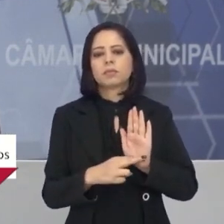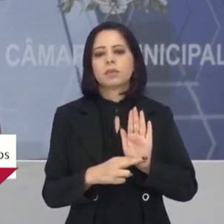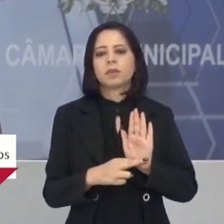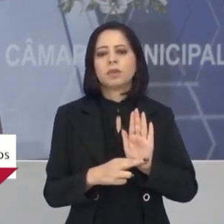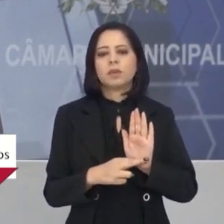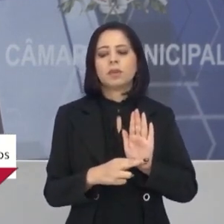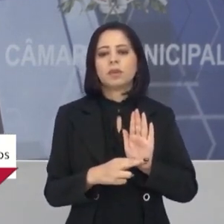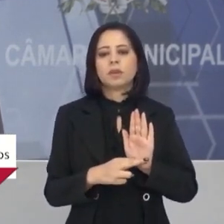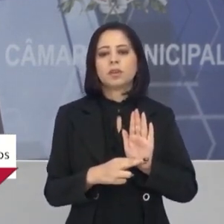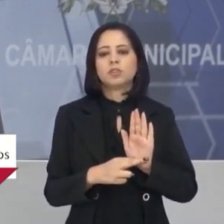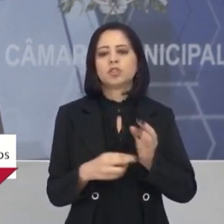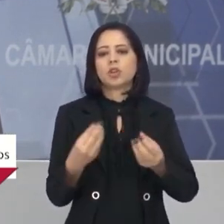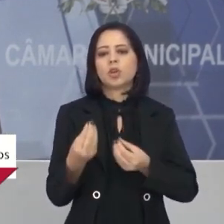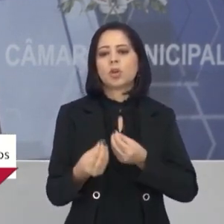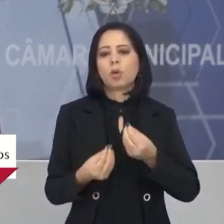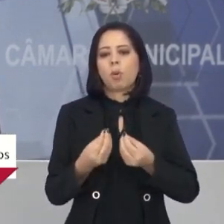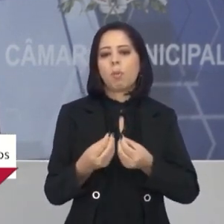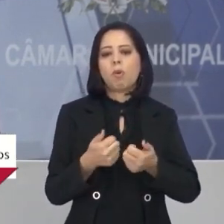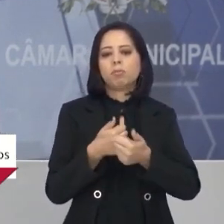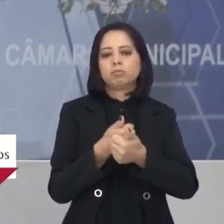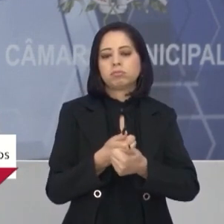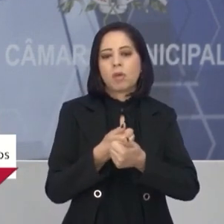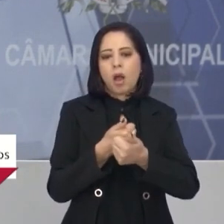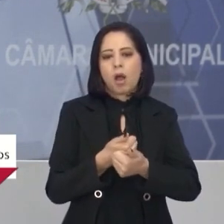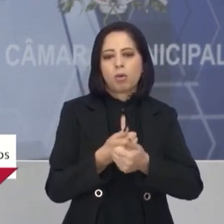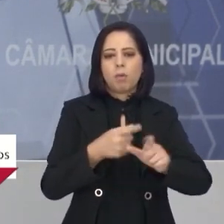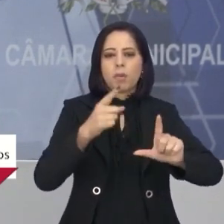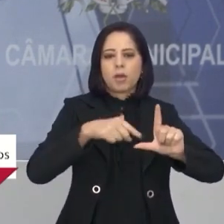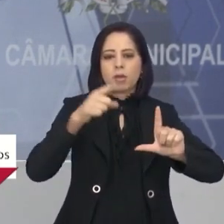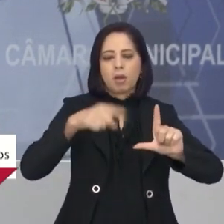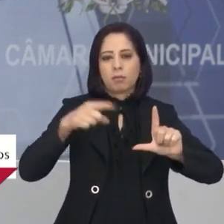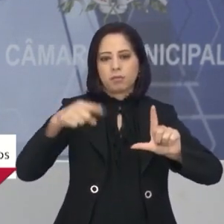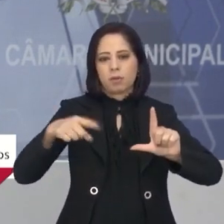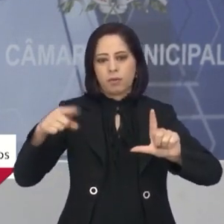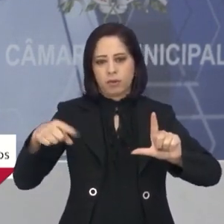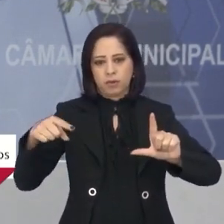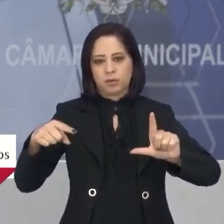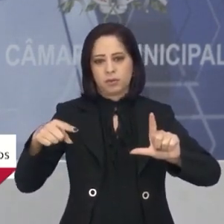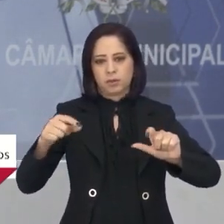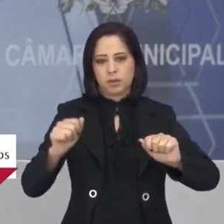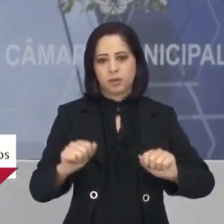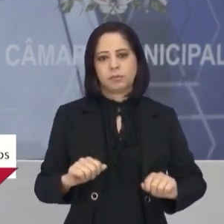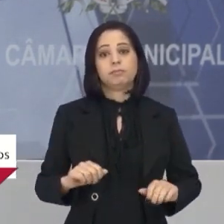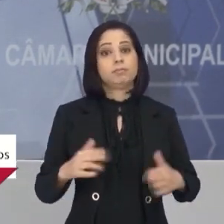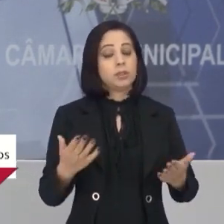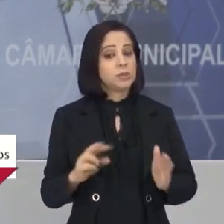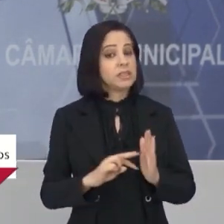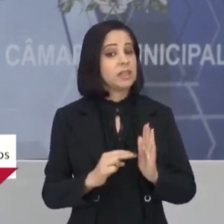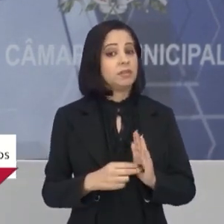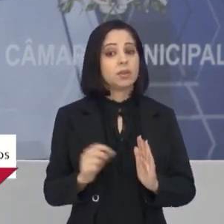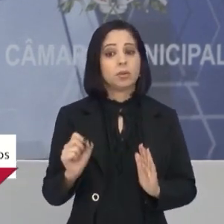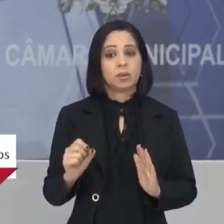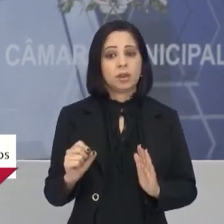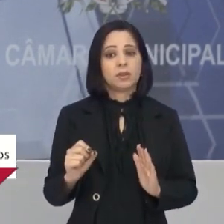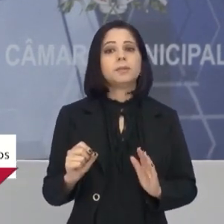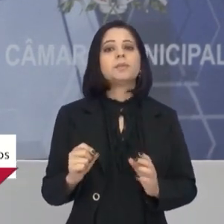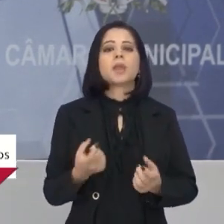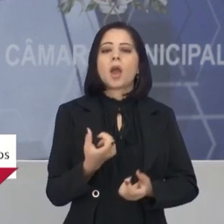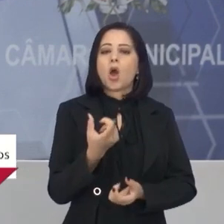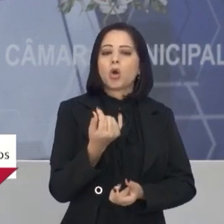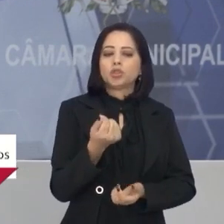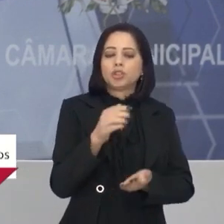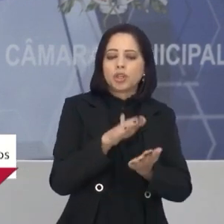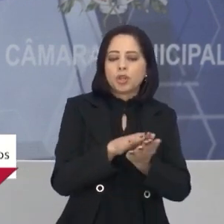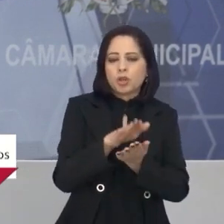de de acompanhamento de um índice de liquidez corrente ou seja as despesas correntes não pode